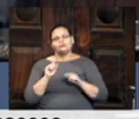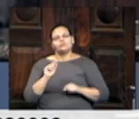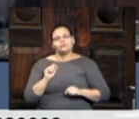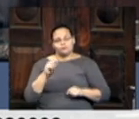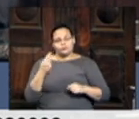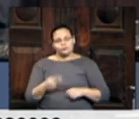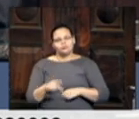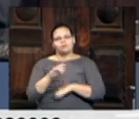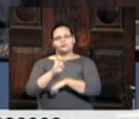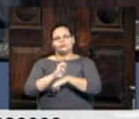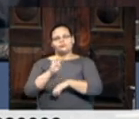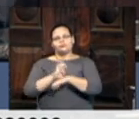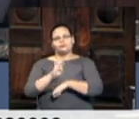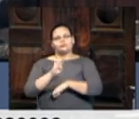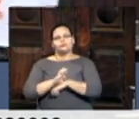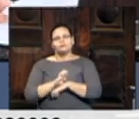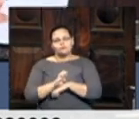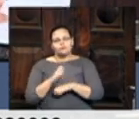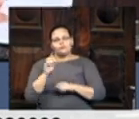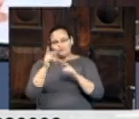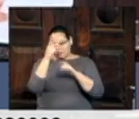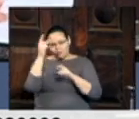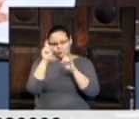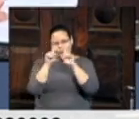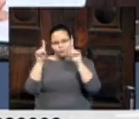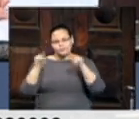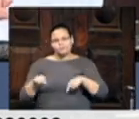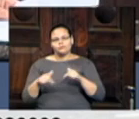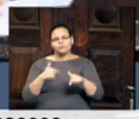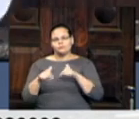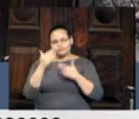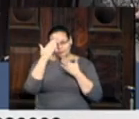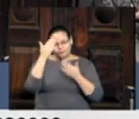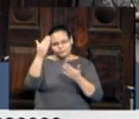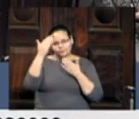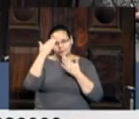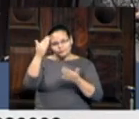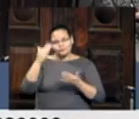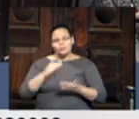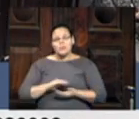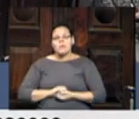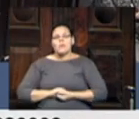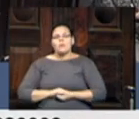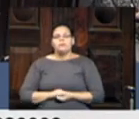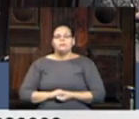do Estado do Rio de Janeiro, que são os servidores. Muito obrigado, senhor presidente.